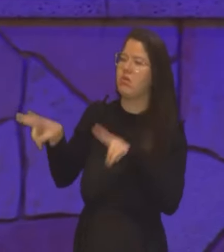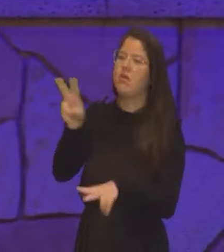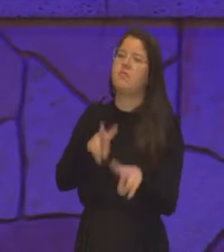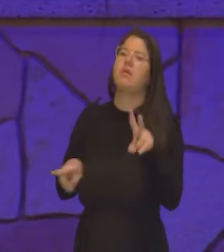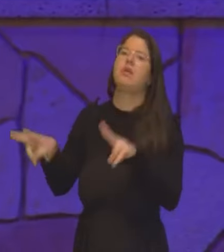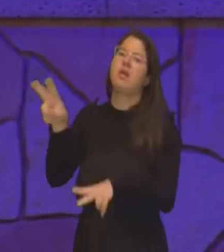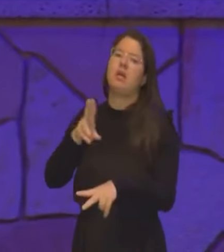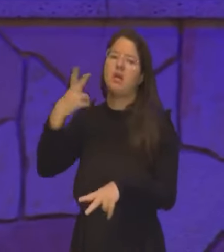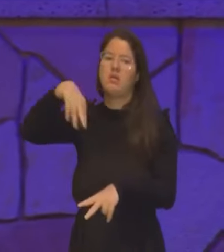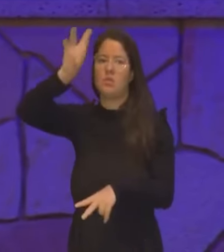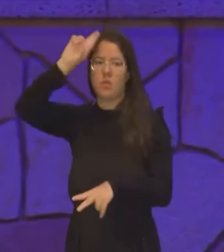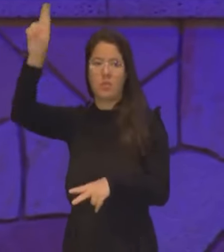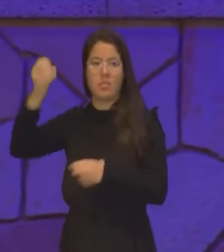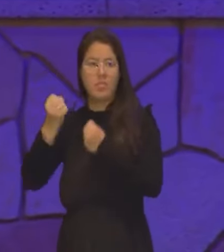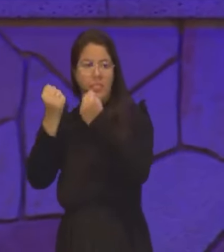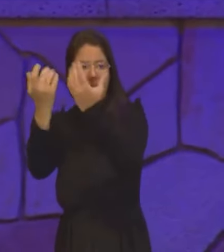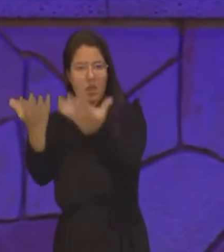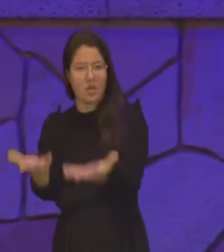da parte do Senhor.